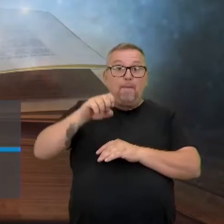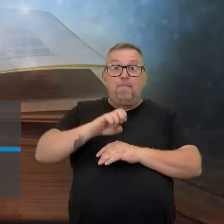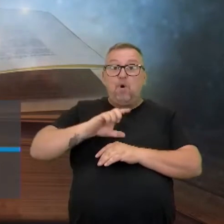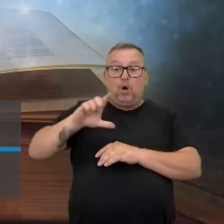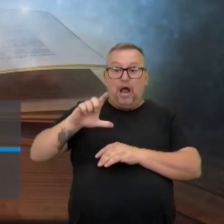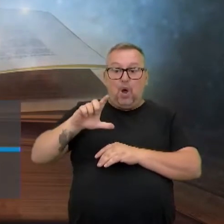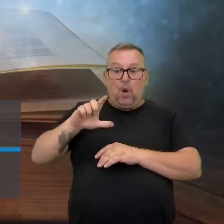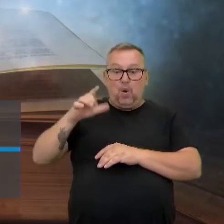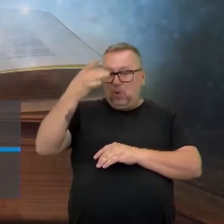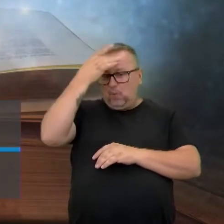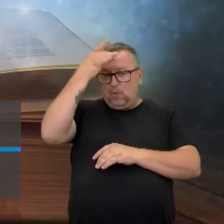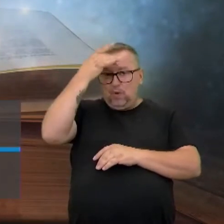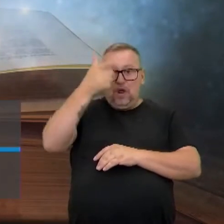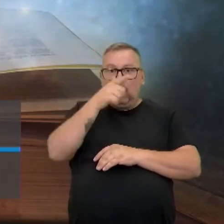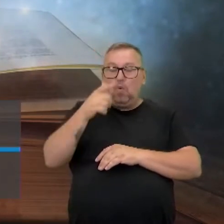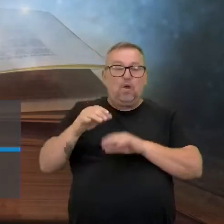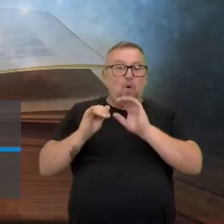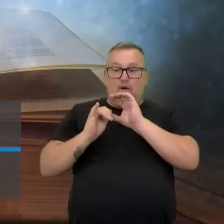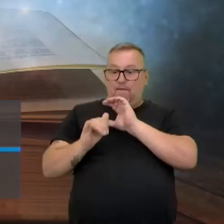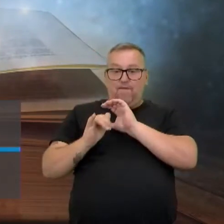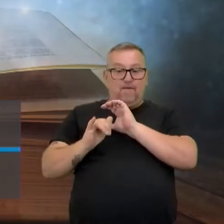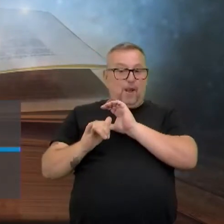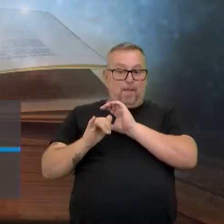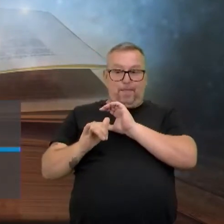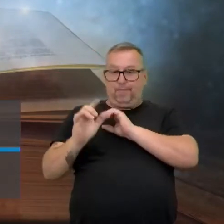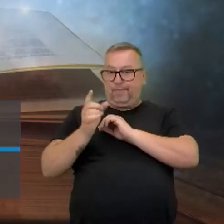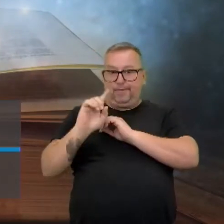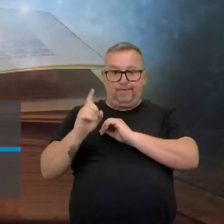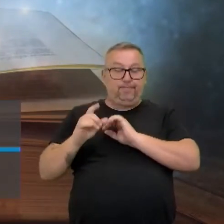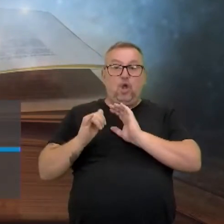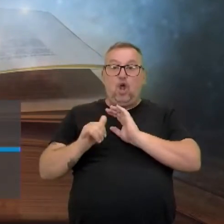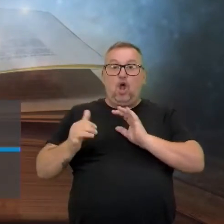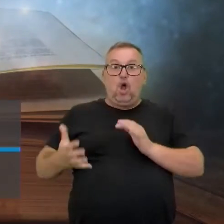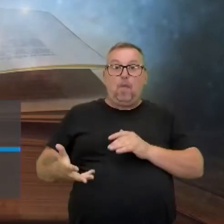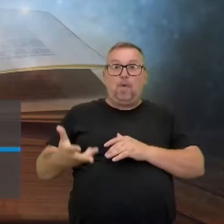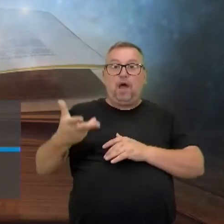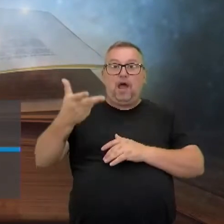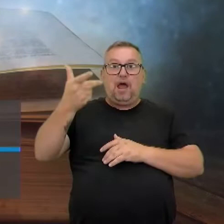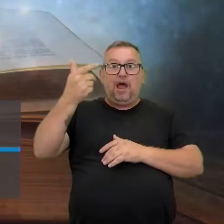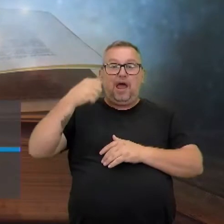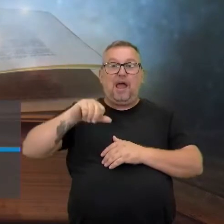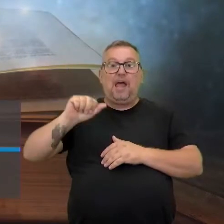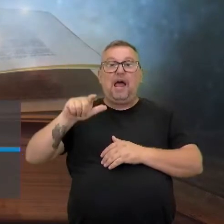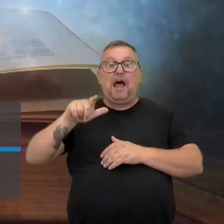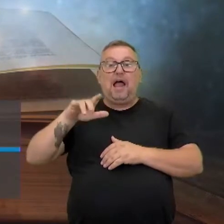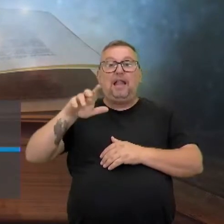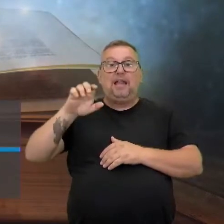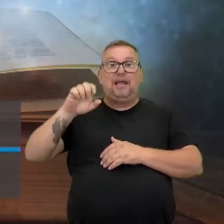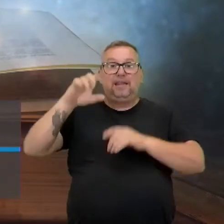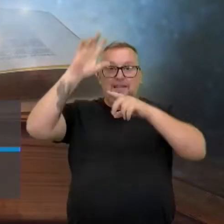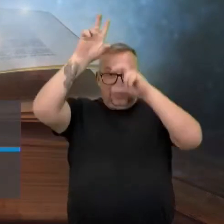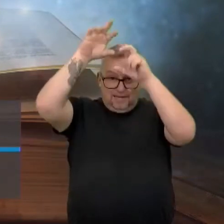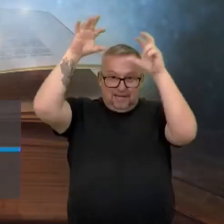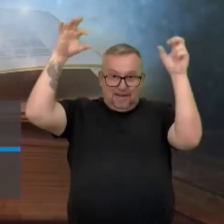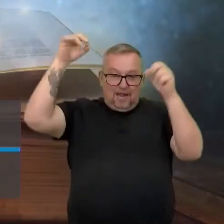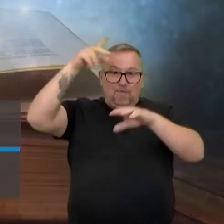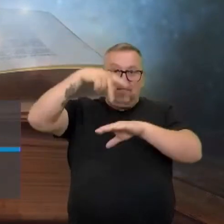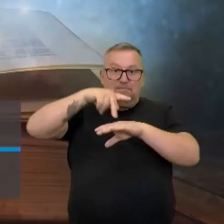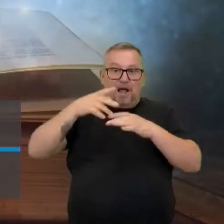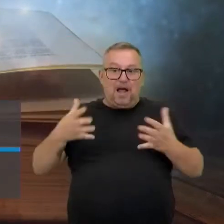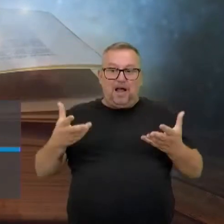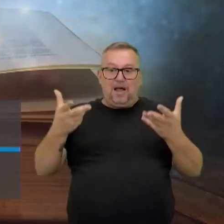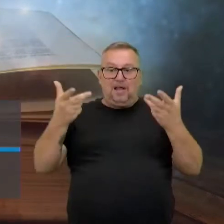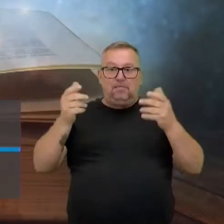é igual a fábula, não é igual ao conto maravilhoso, um Alice no País das Maravilhas, não. Conto fantástico, ele